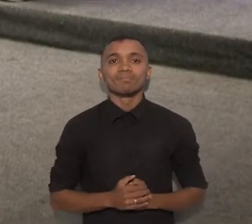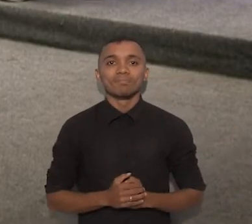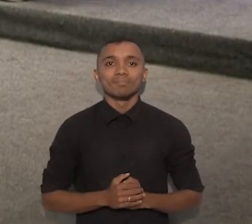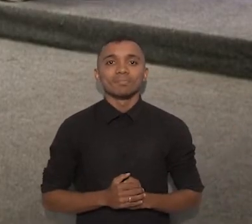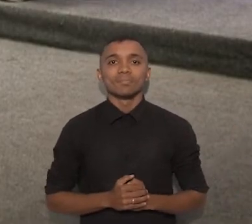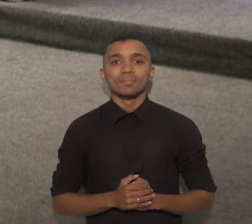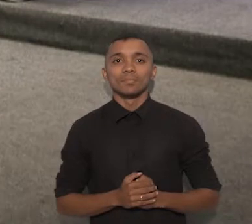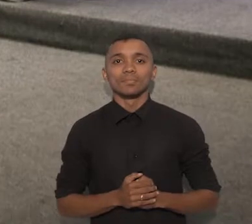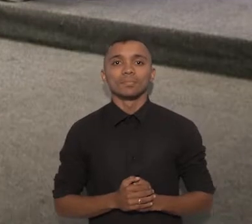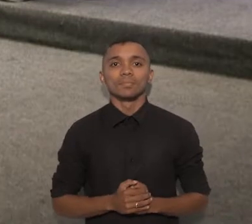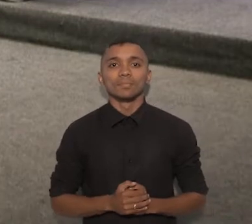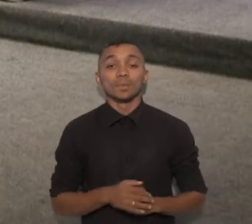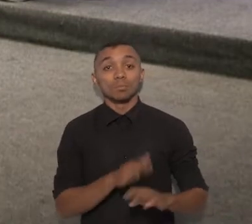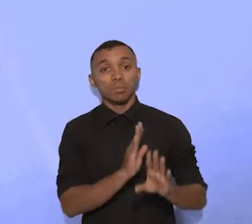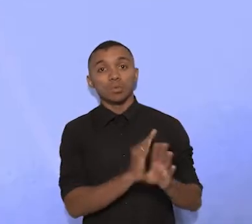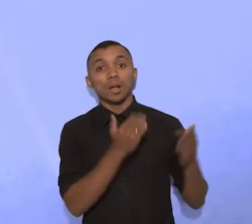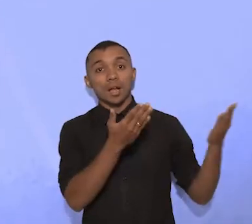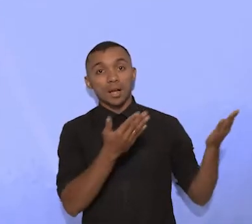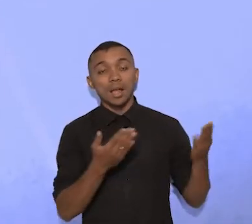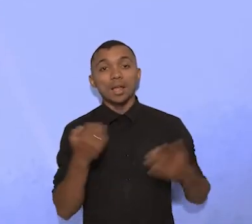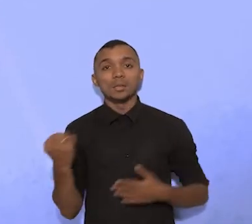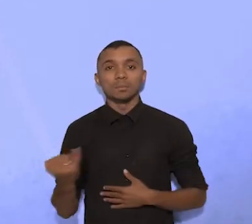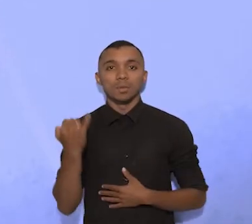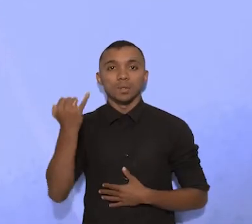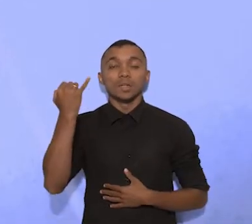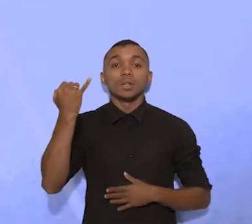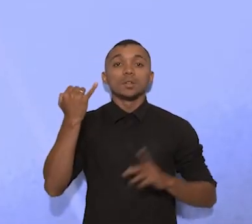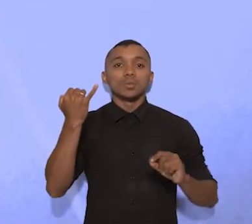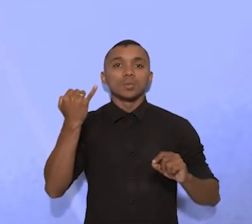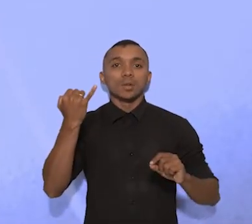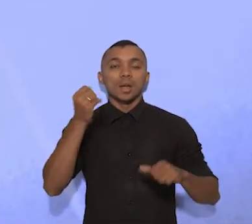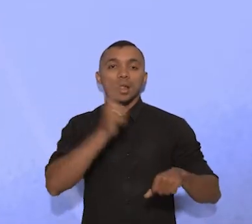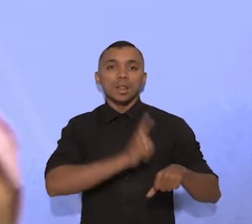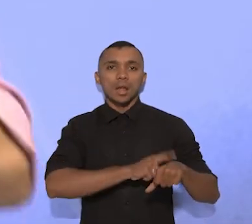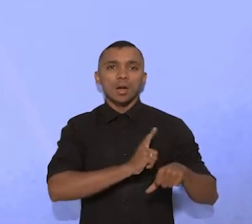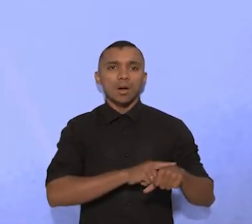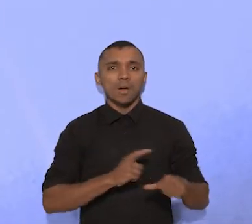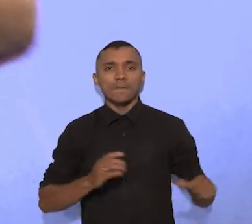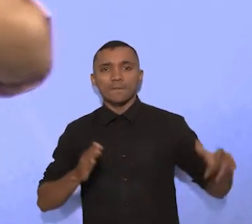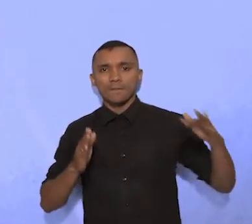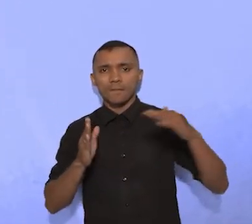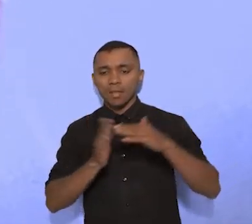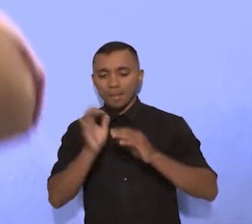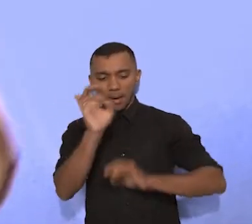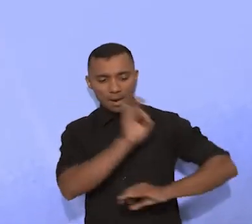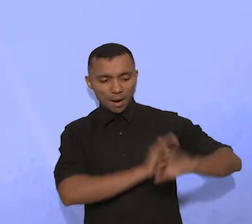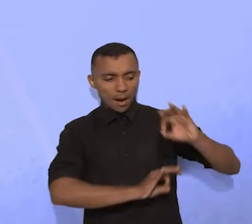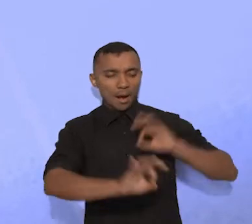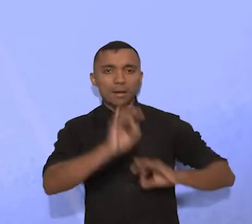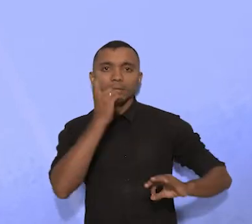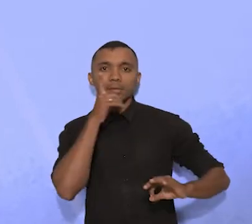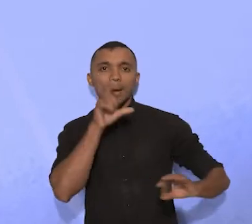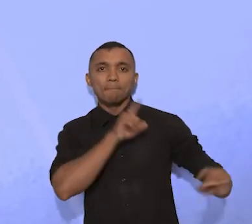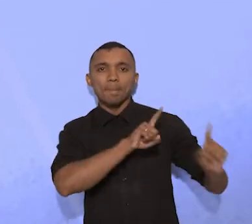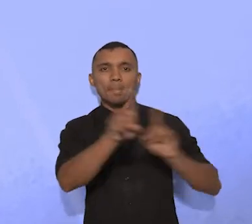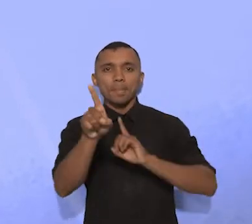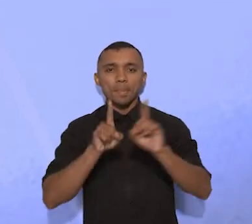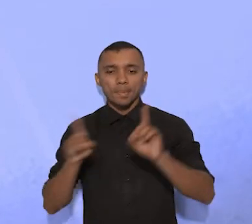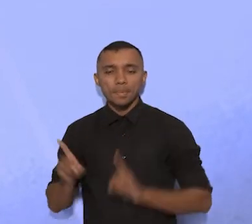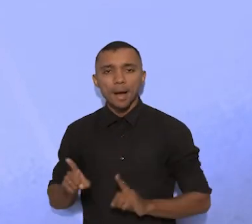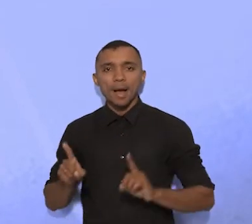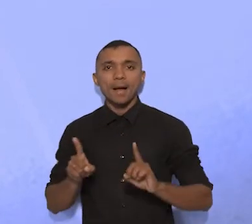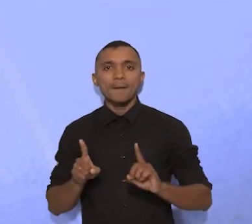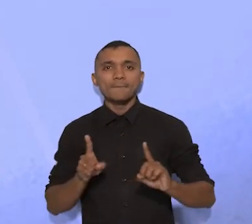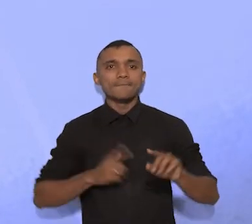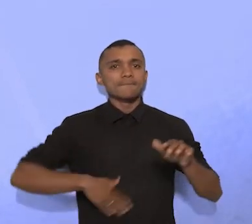Tanto, ele tanto era importante lá no último terço do campo, nas jogadas que se faziam na hora de concluir,